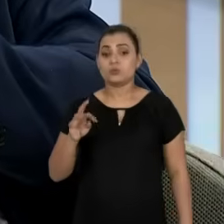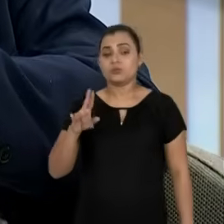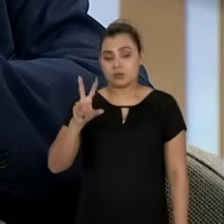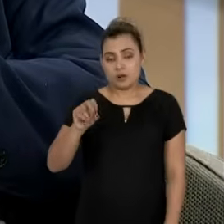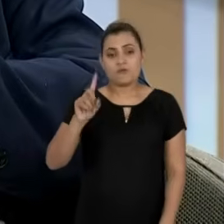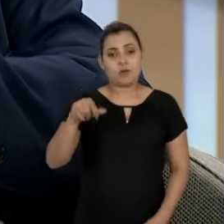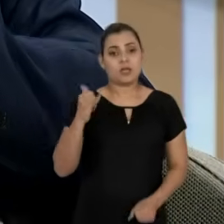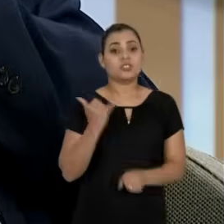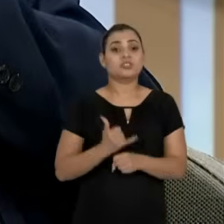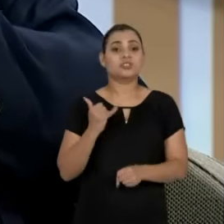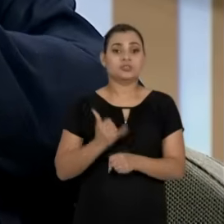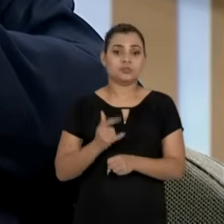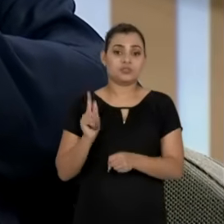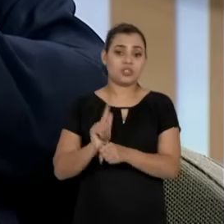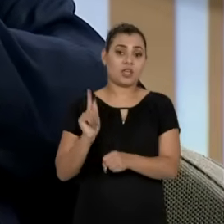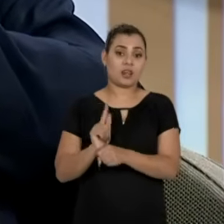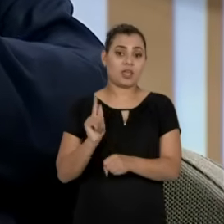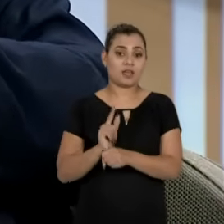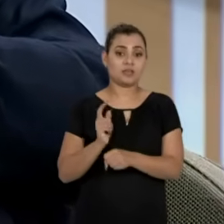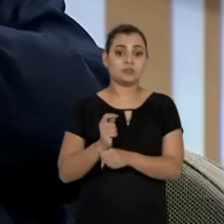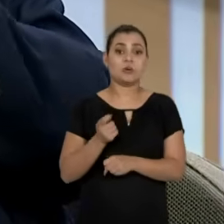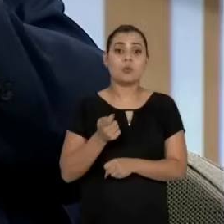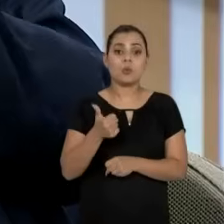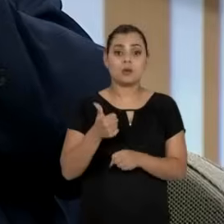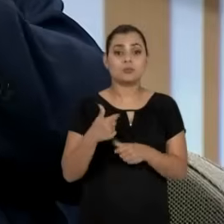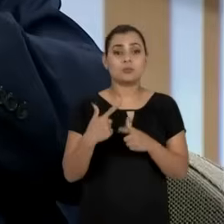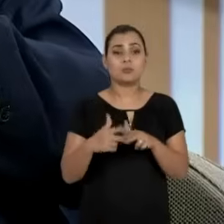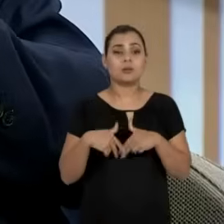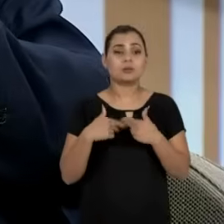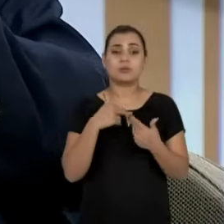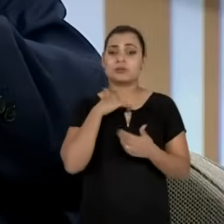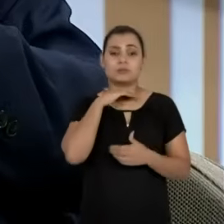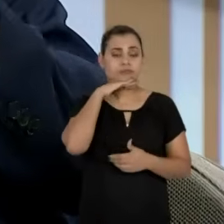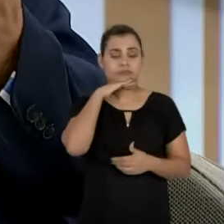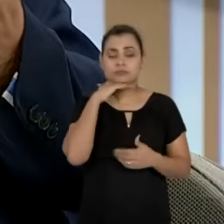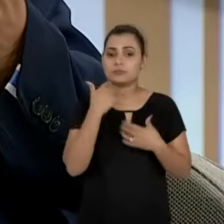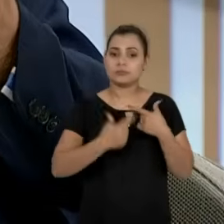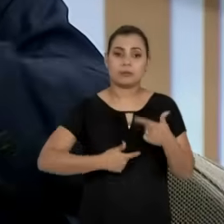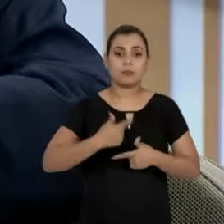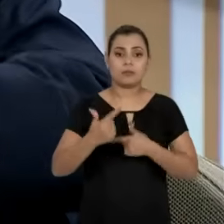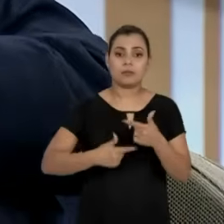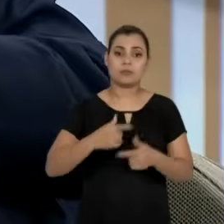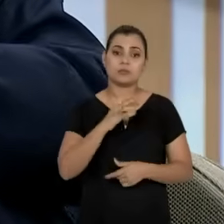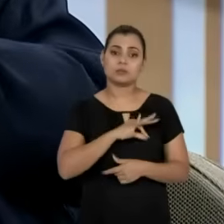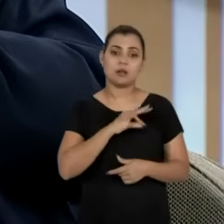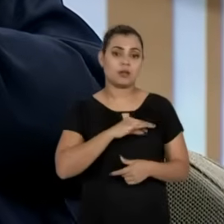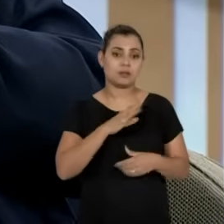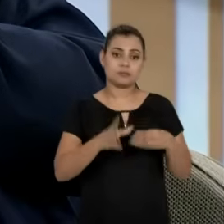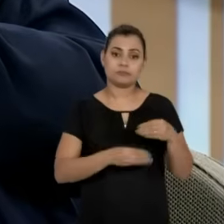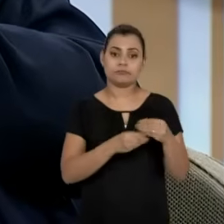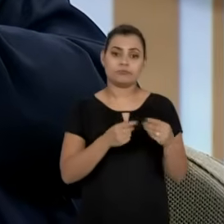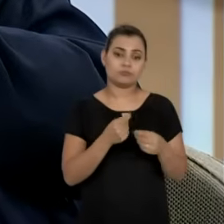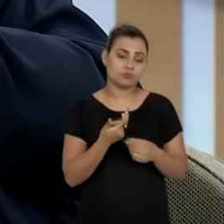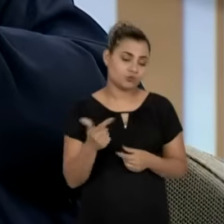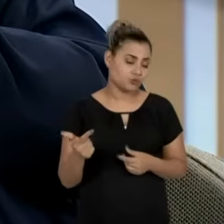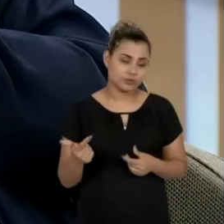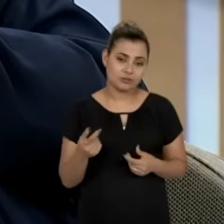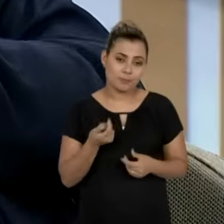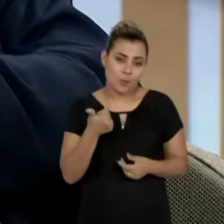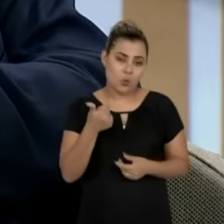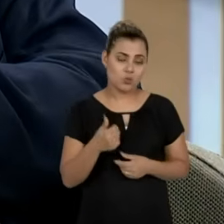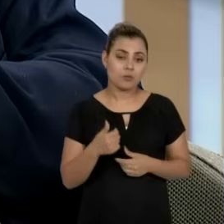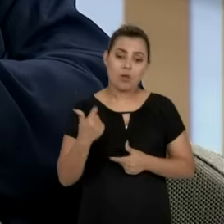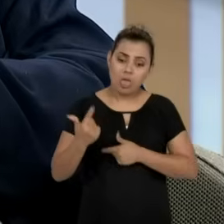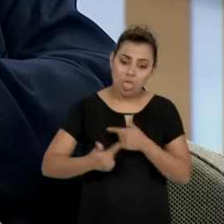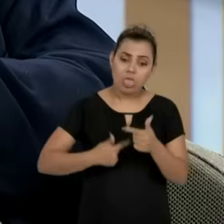nosso gerente, né? Ele já estava até de aviso prévio, porque ele não estava aguentando tanto trabalho, o salário nem tão compensador, né? E gerente